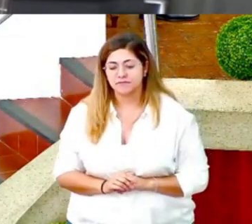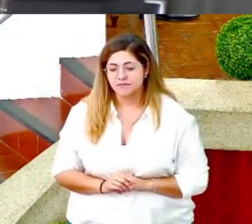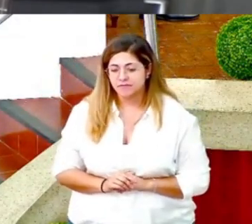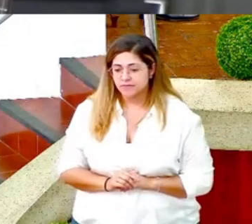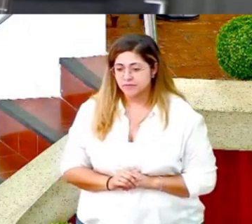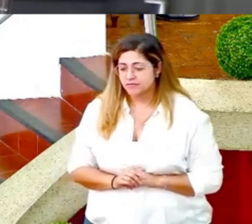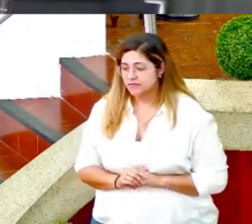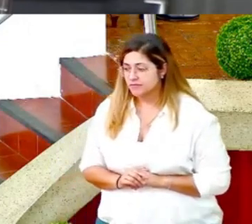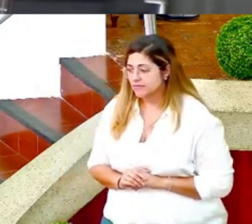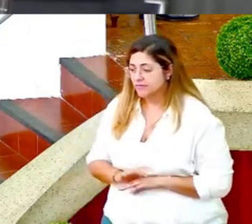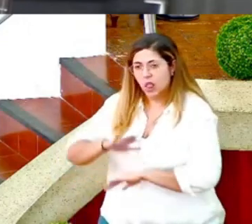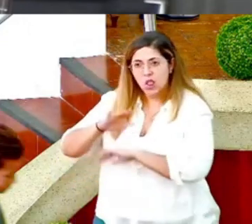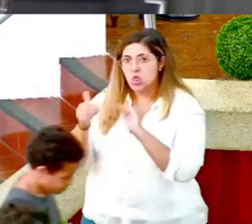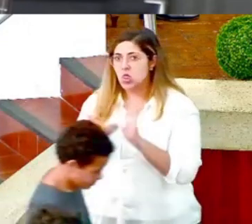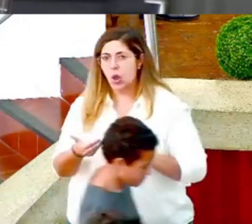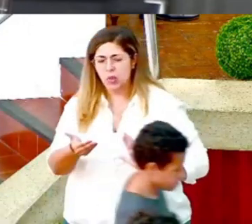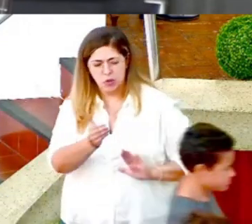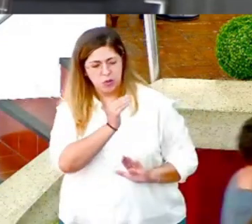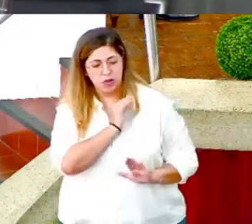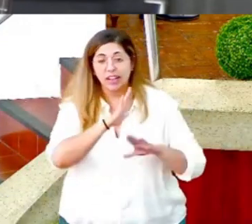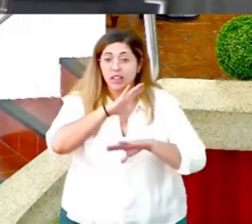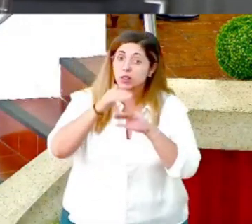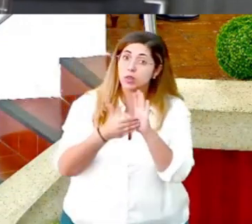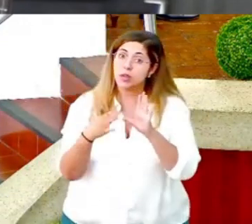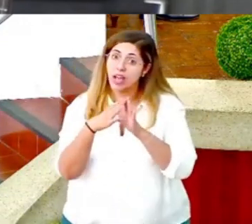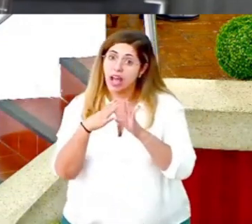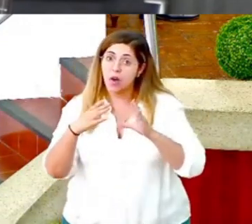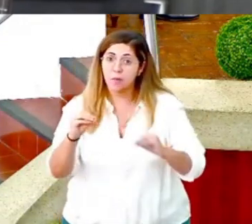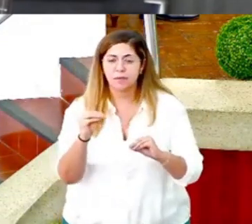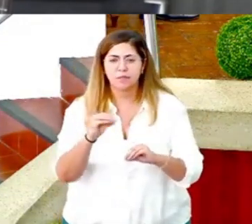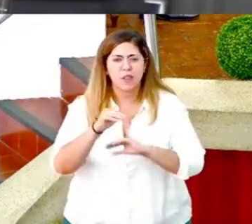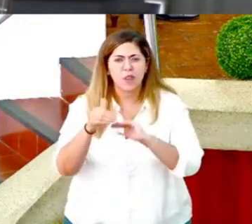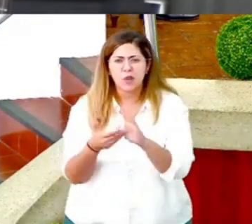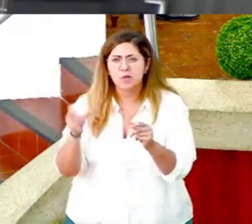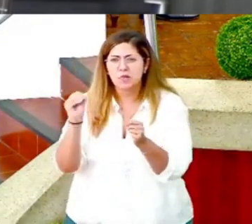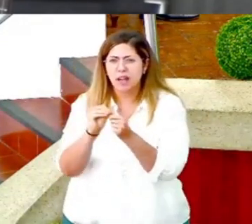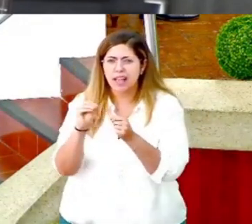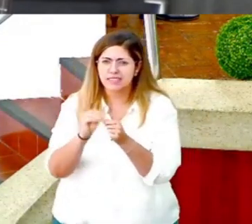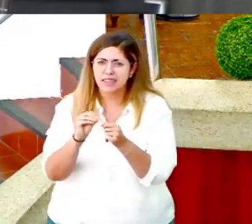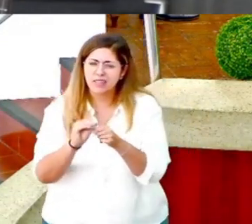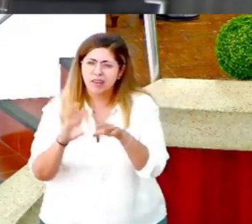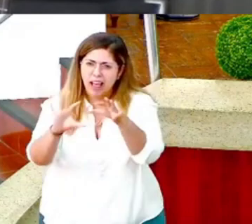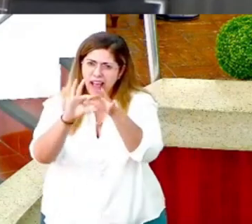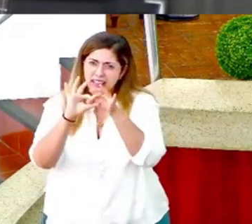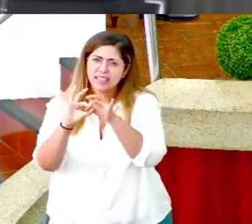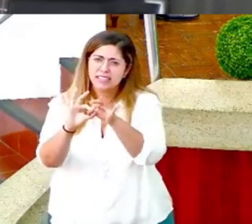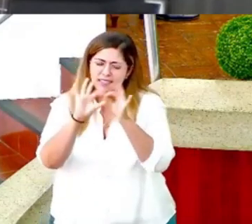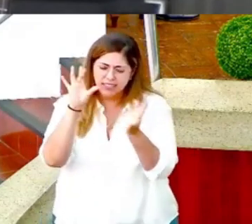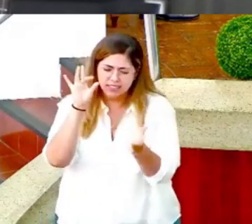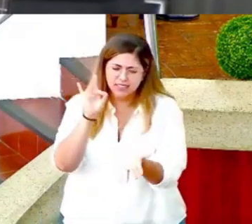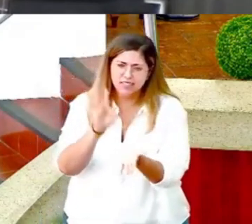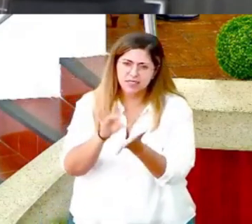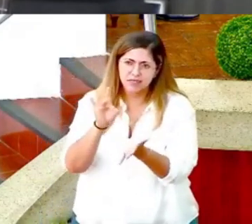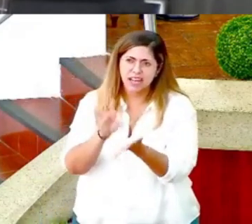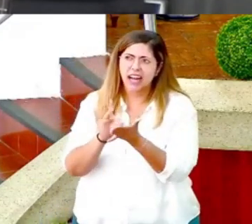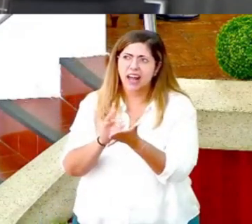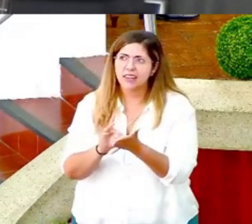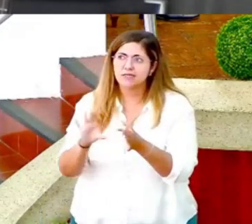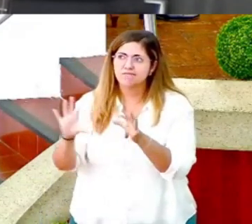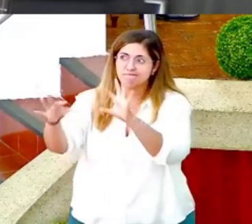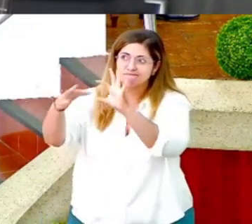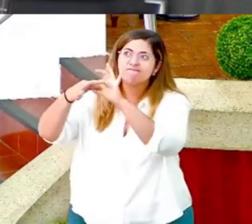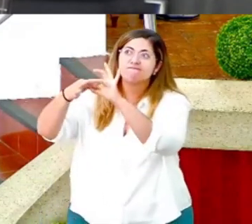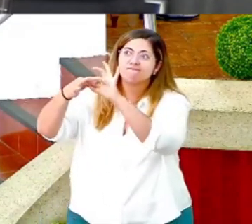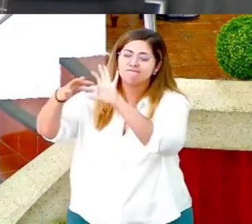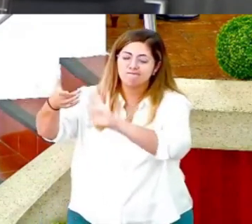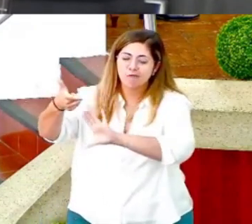de todo o coração, de toda a alma, cumprindo as palavras desta aliança que estavam escritas naquele livro, e todo